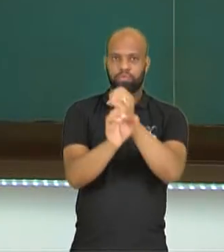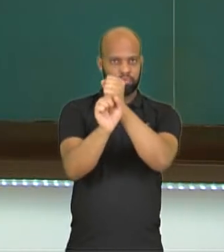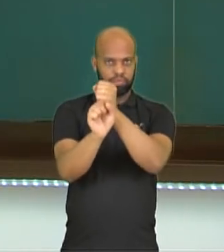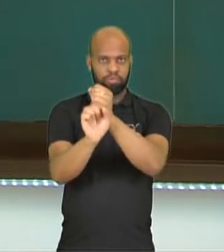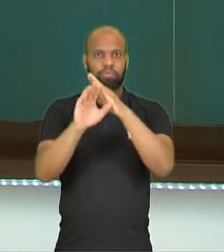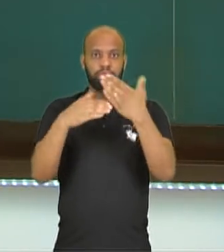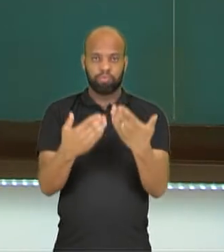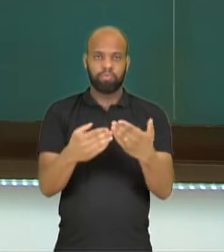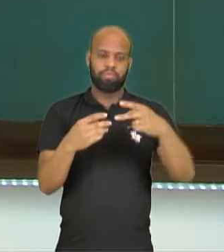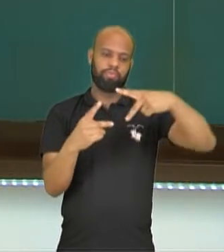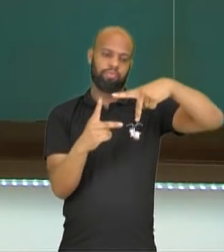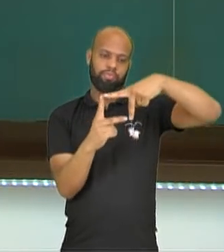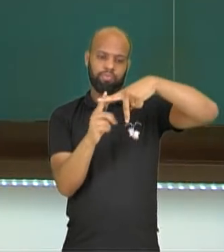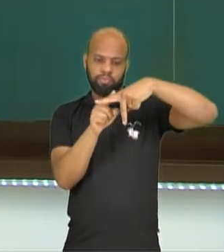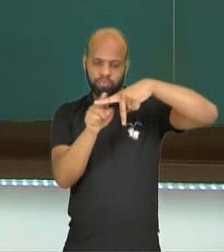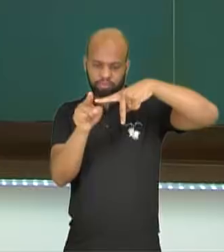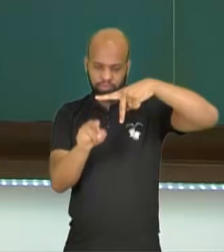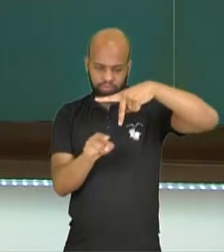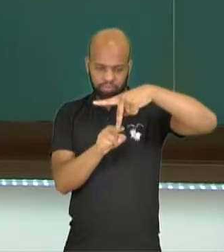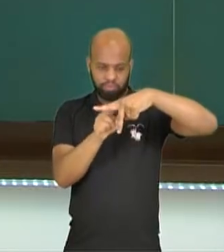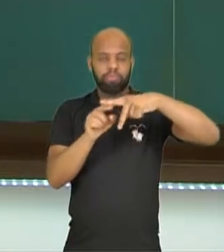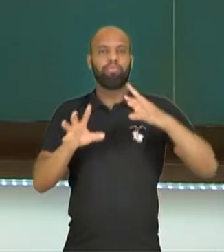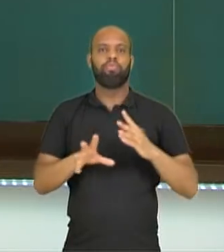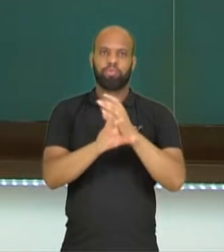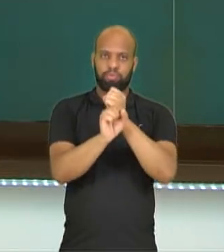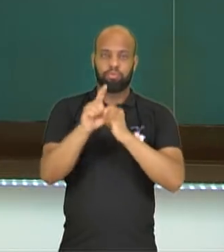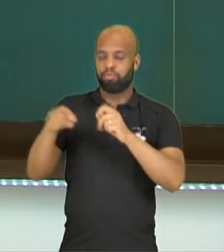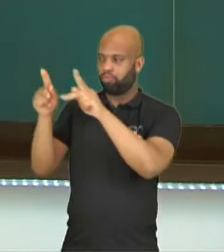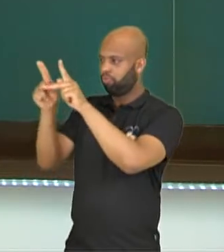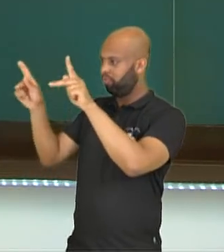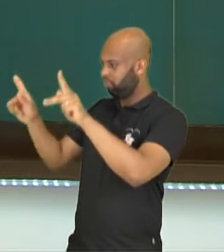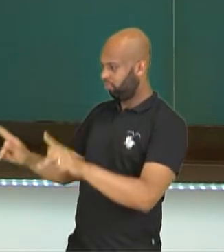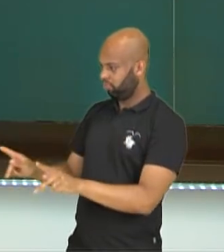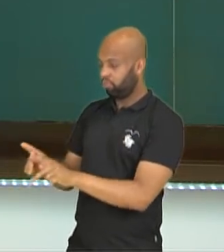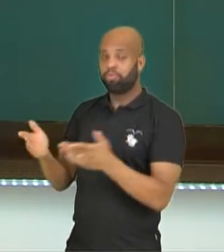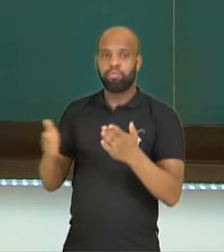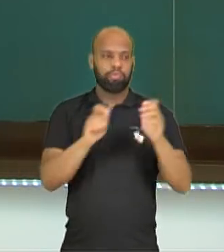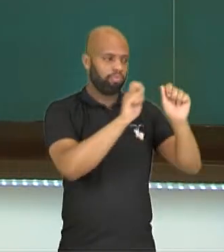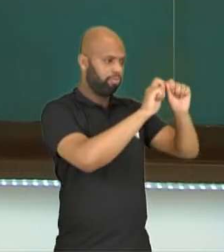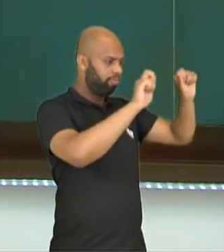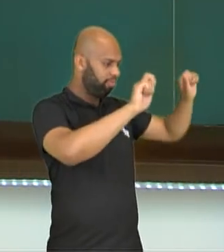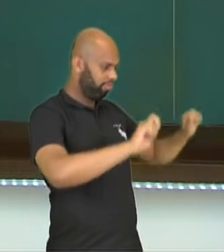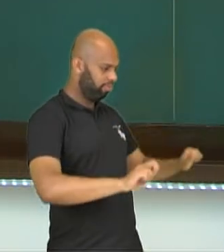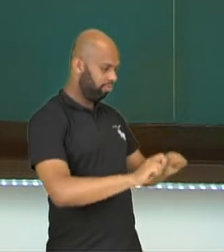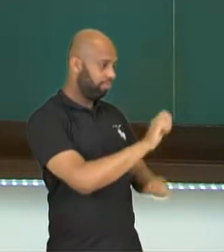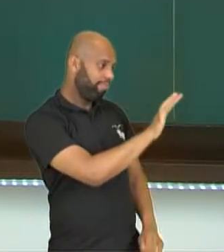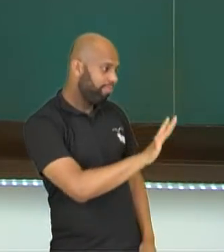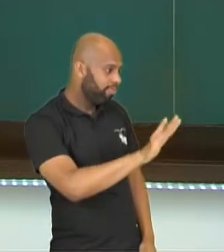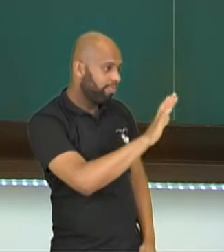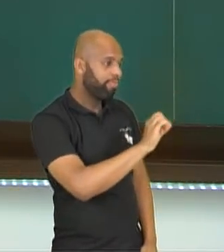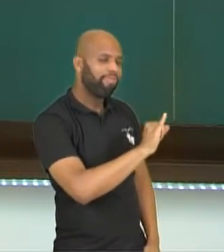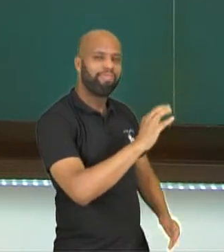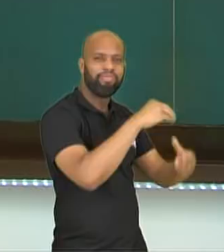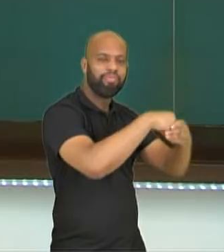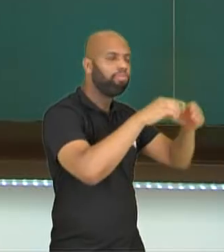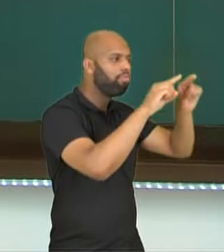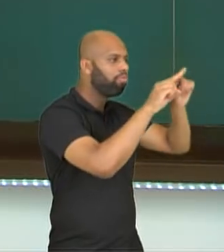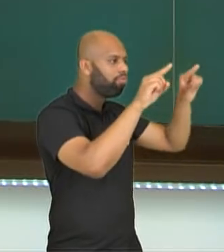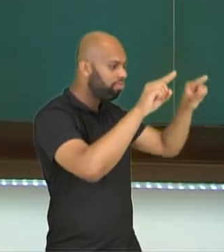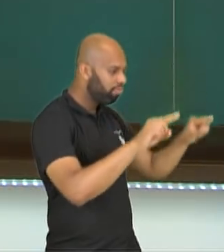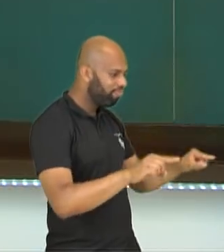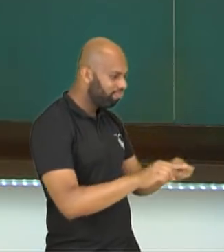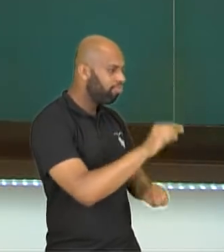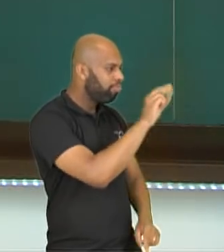quadrado, a soma dos 4 lados. Área é a superfície, o quanto cabe dentro, ok? O que